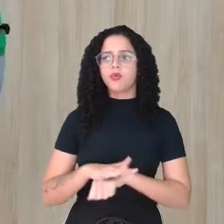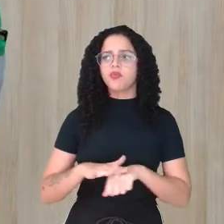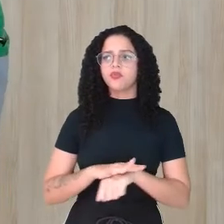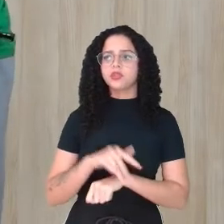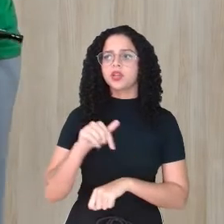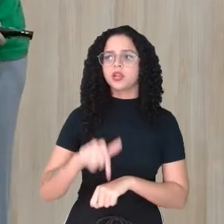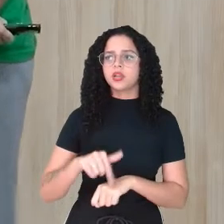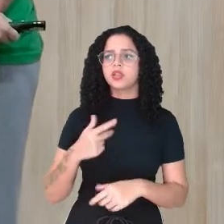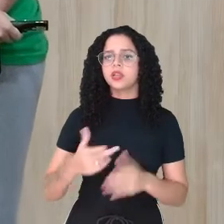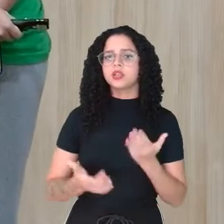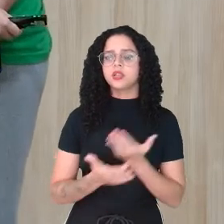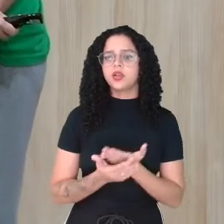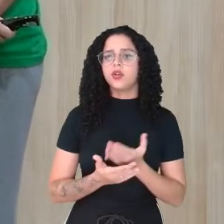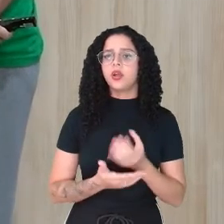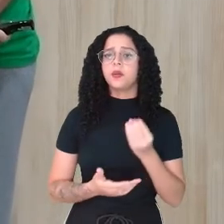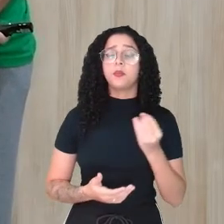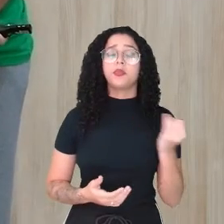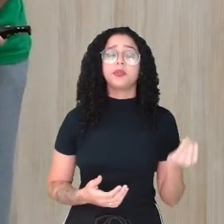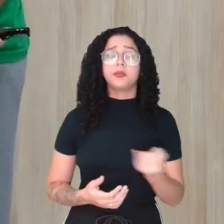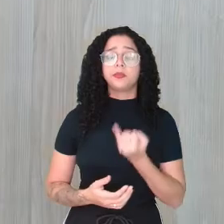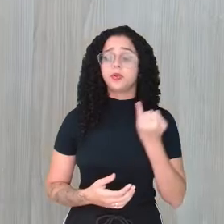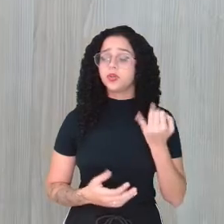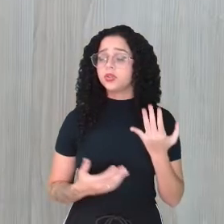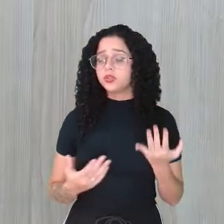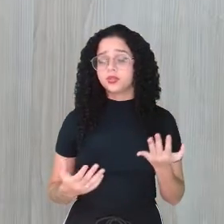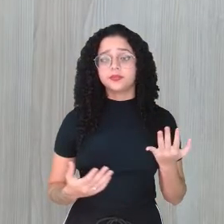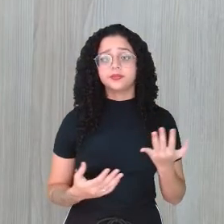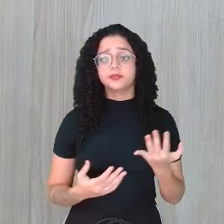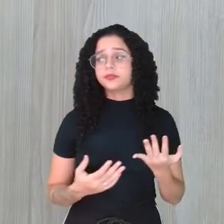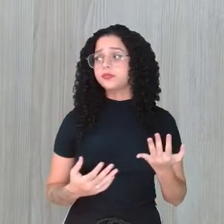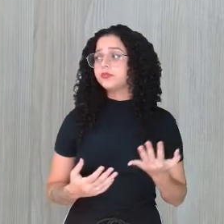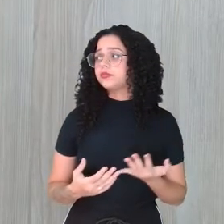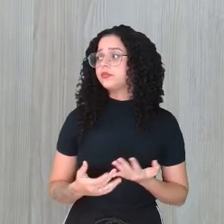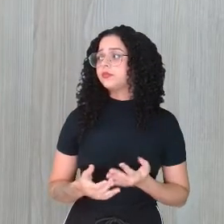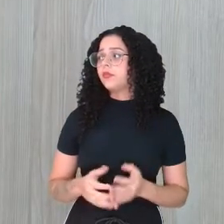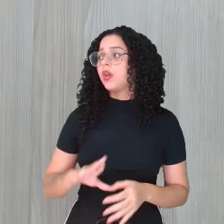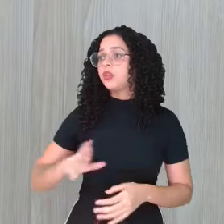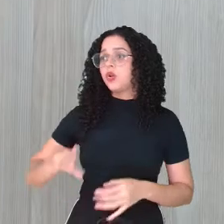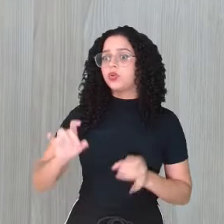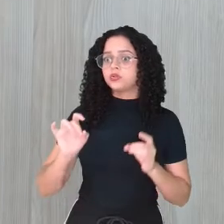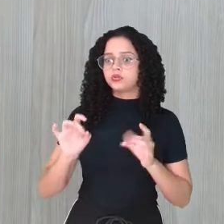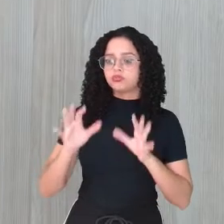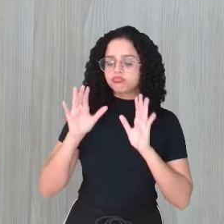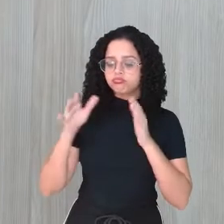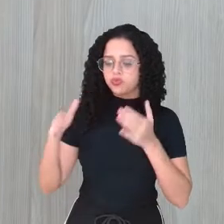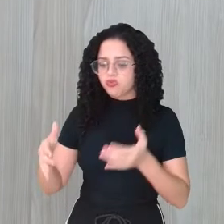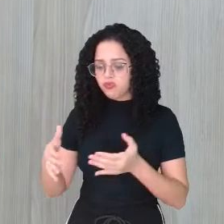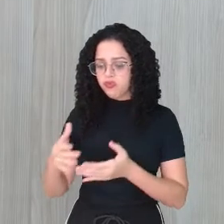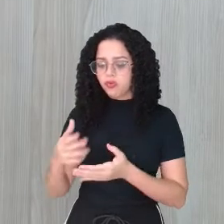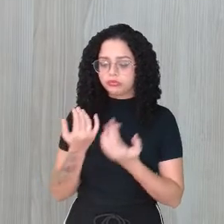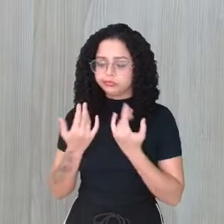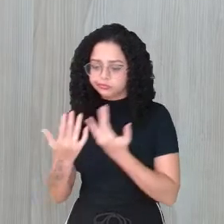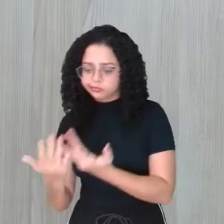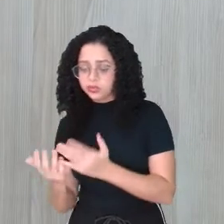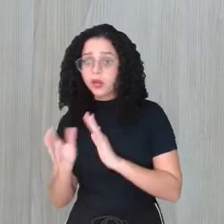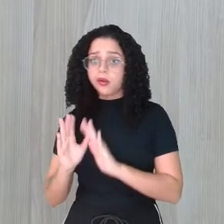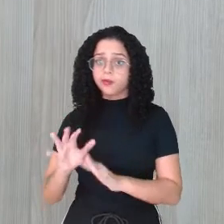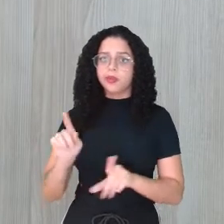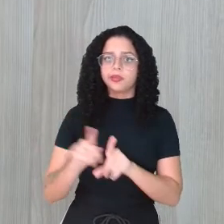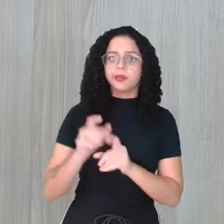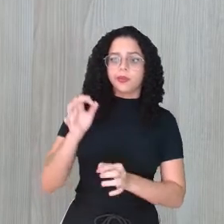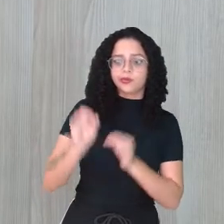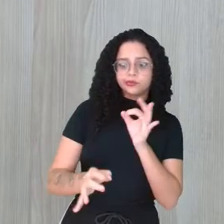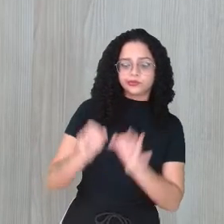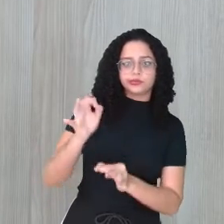nessa aula. E é tão importante isso, né, Vanessa? Porque Isso. a professora Vanessa falou, né? Não só essa parte ecológica e tudo mais, mas a